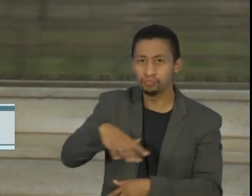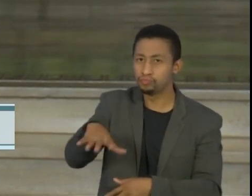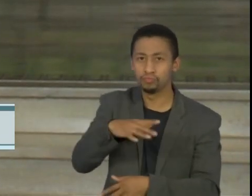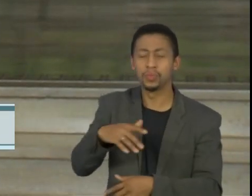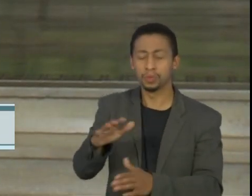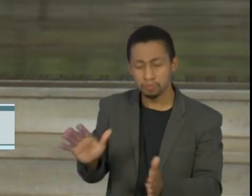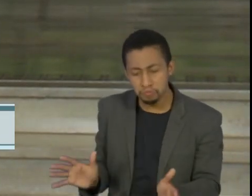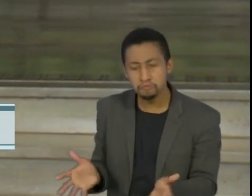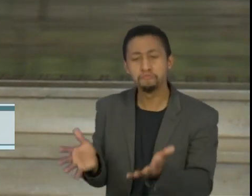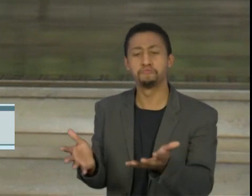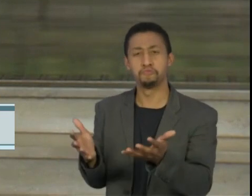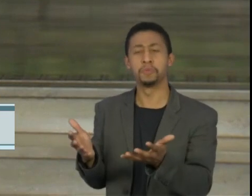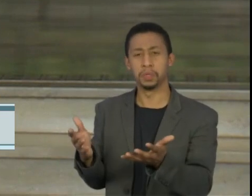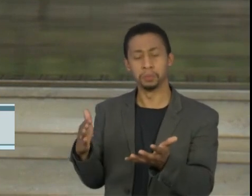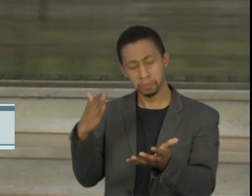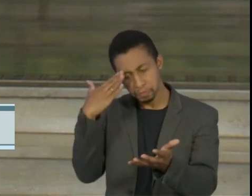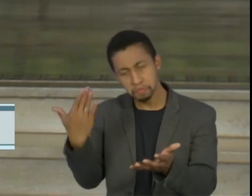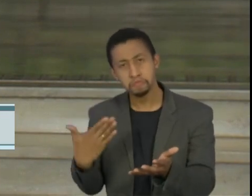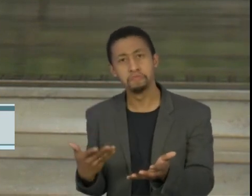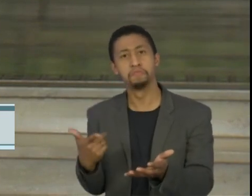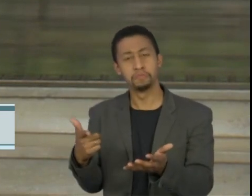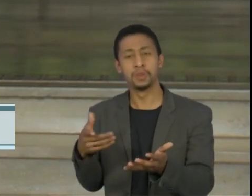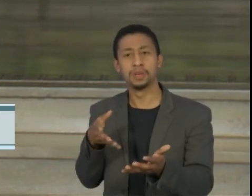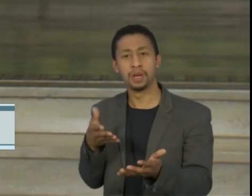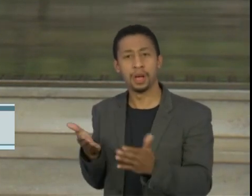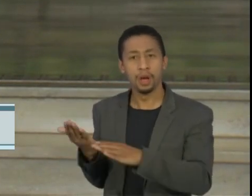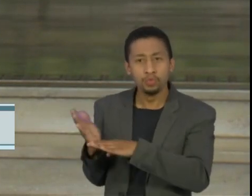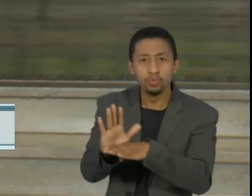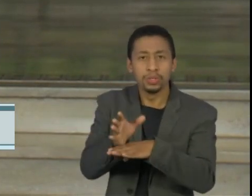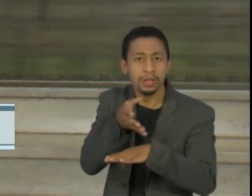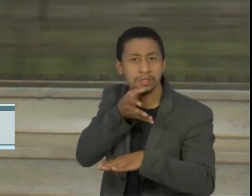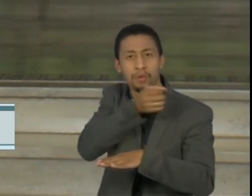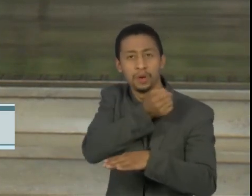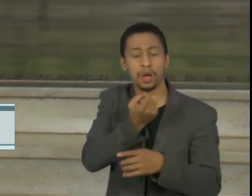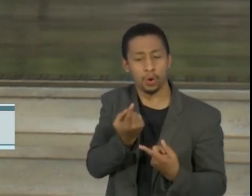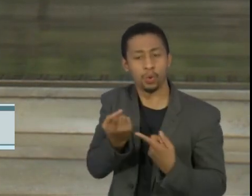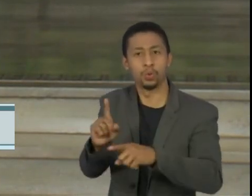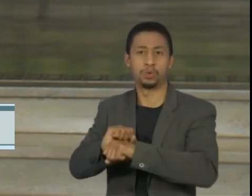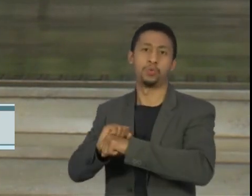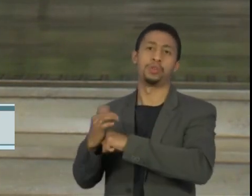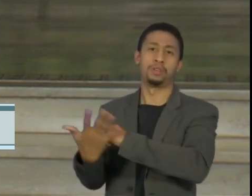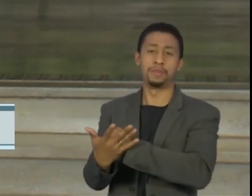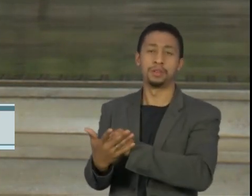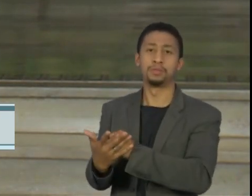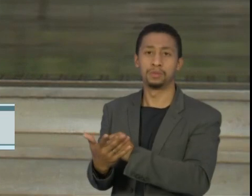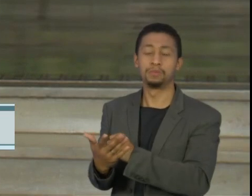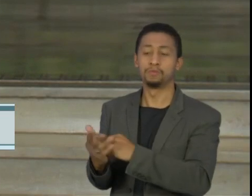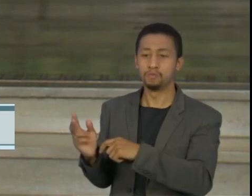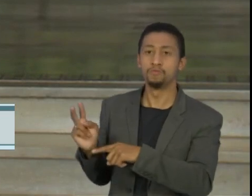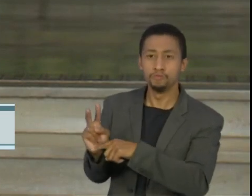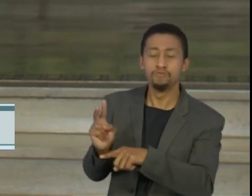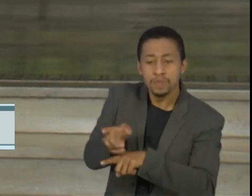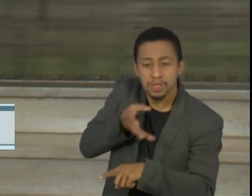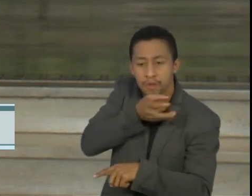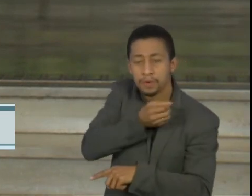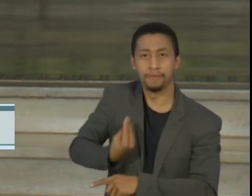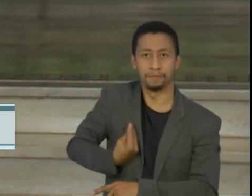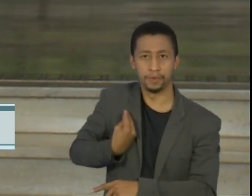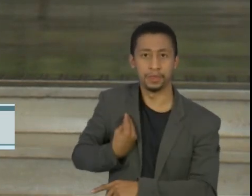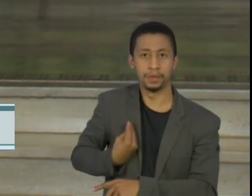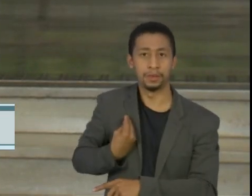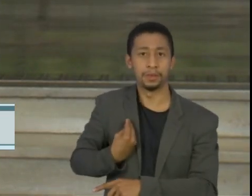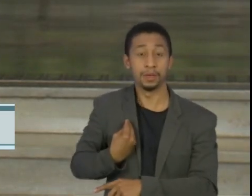grandes heróis no combate ao coronavírus e na preservação de vidas. São Paulo está